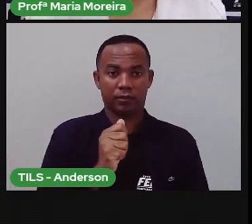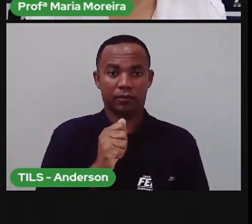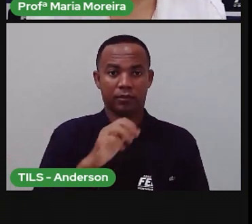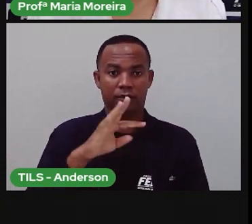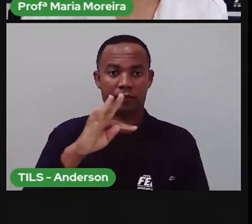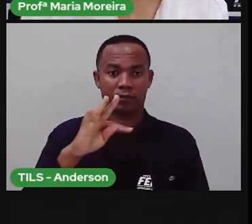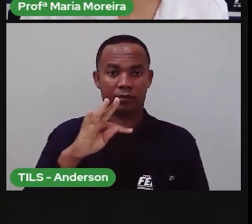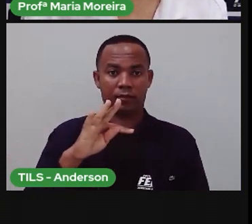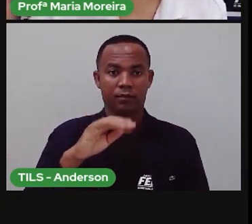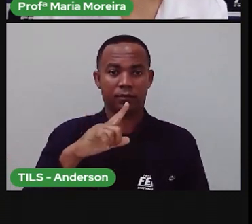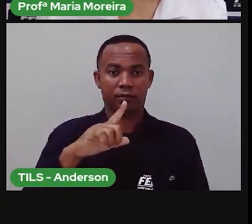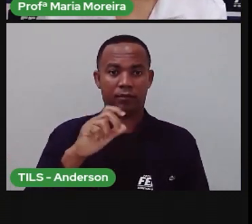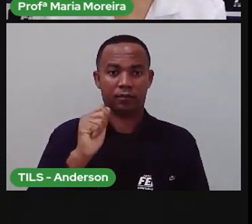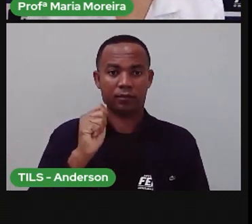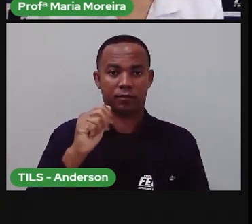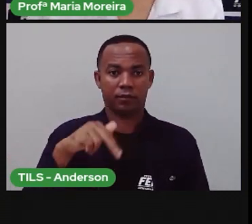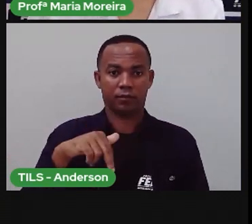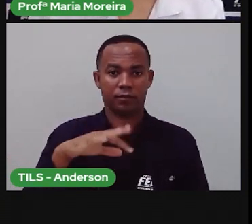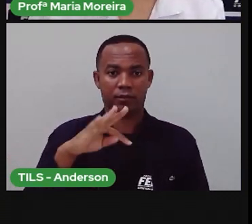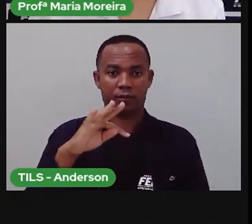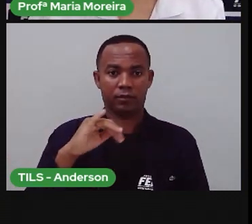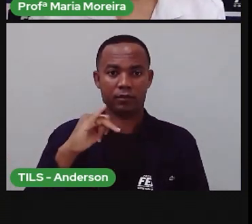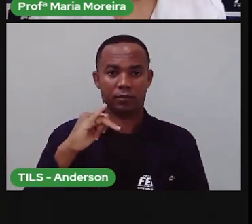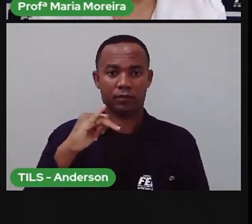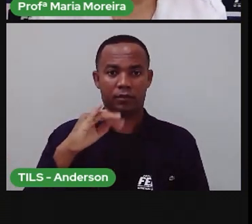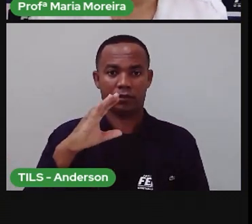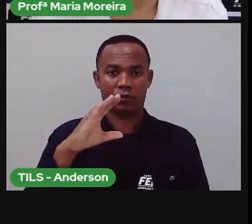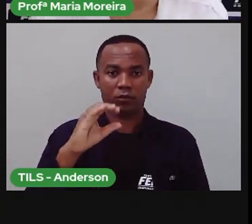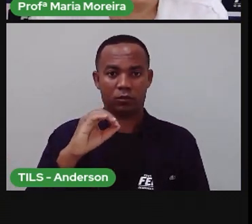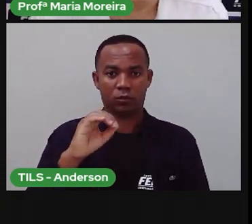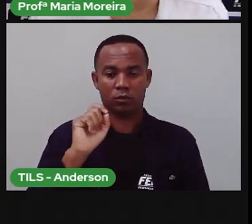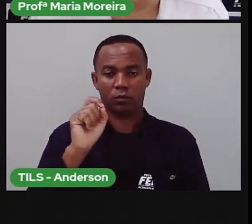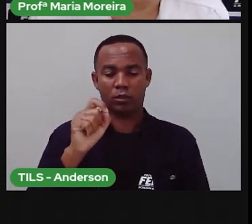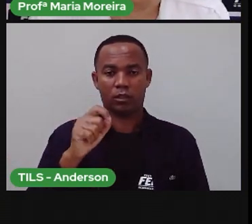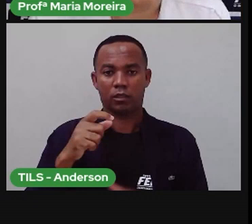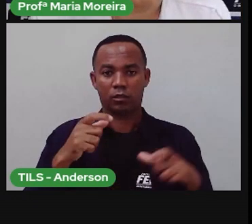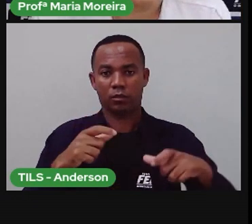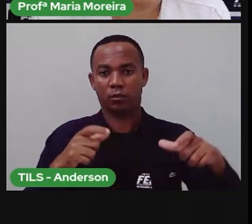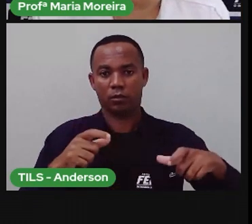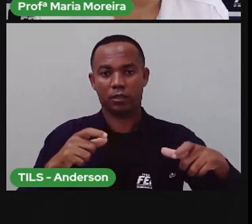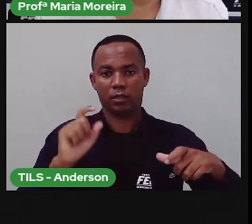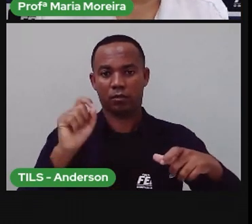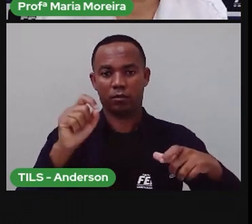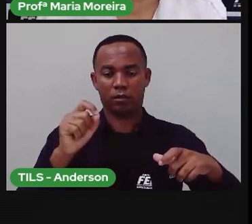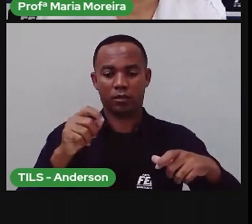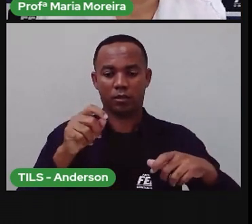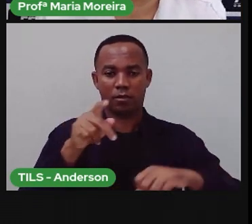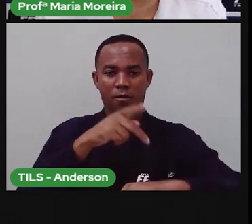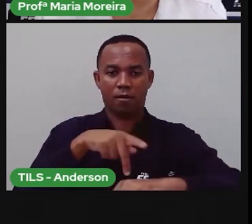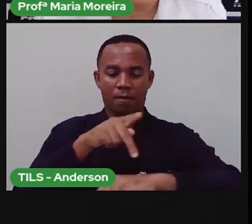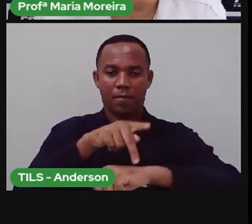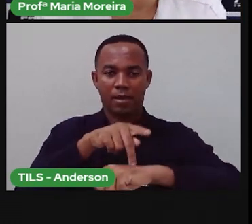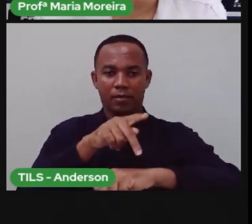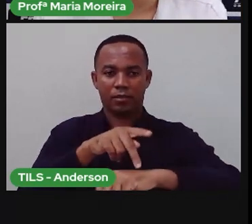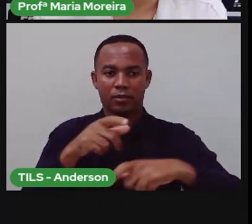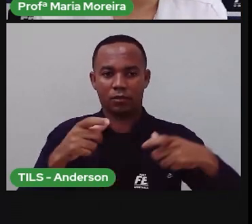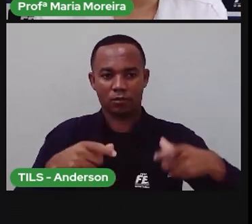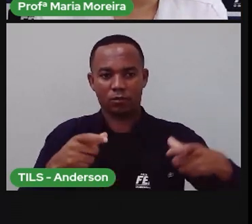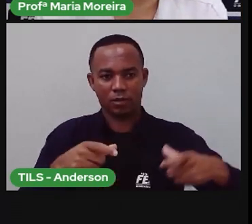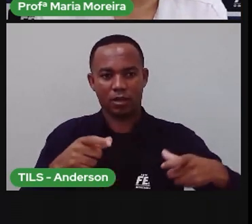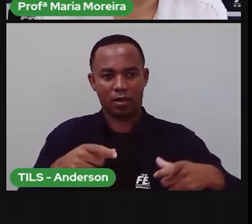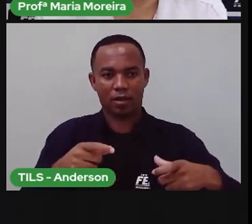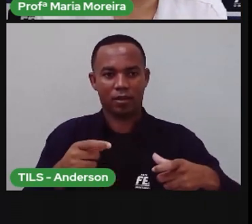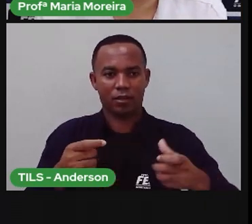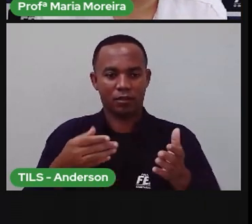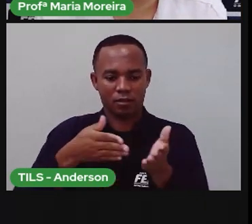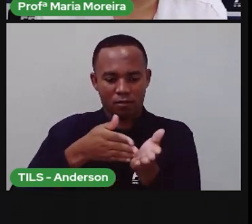é o oceano que banha aí o nosso país, né? O Oceano Atlântico e por onde veio as embarcações de Portugal, né?